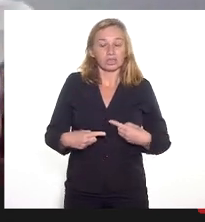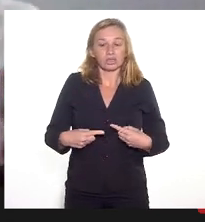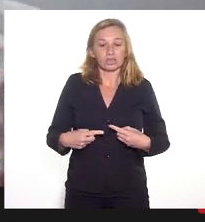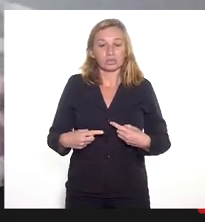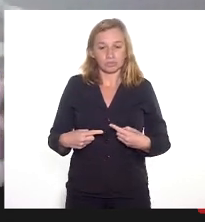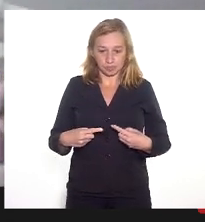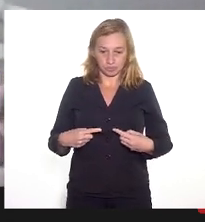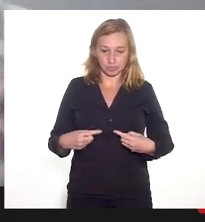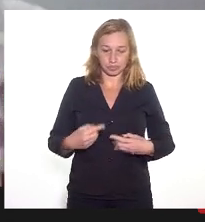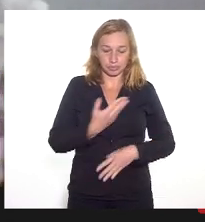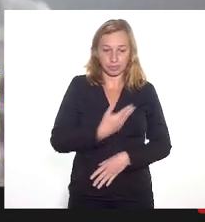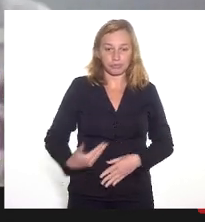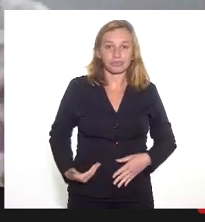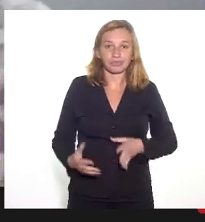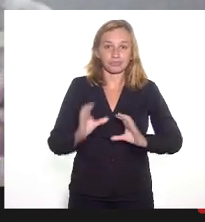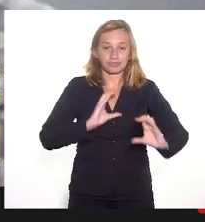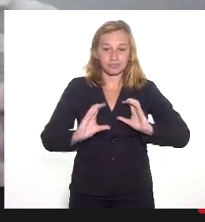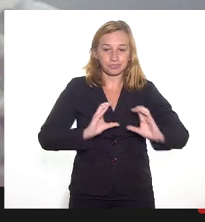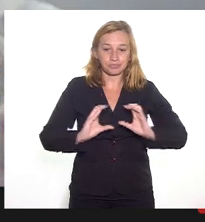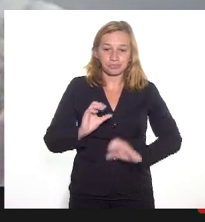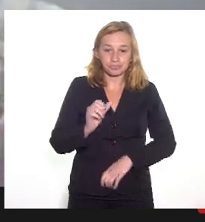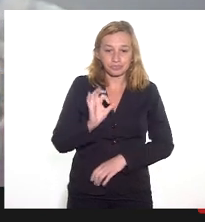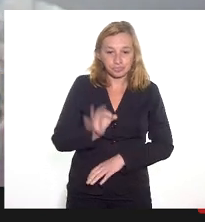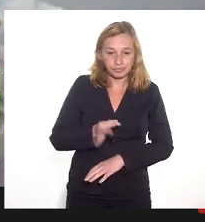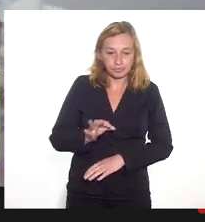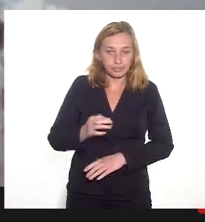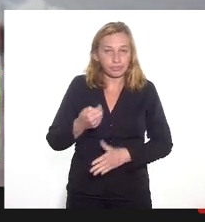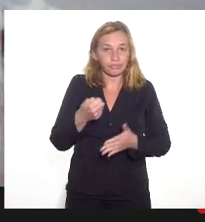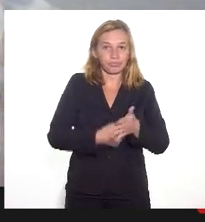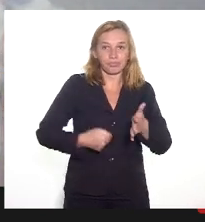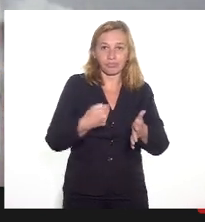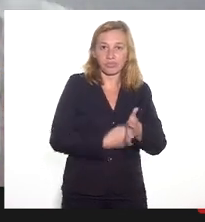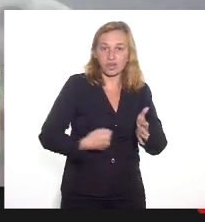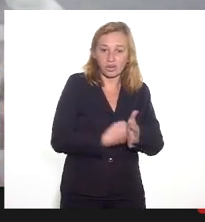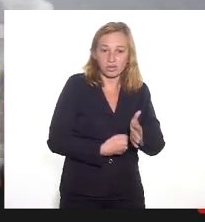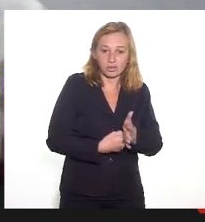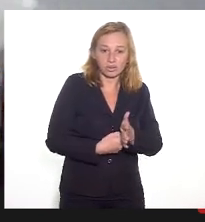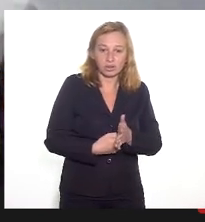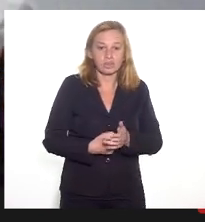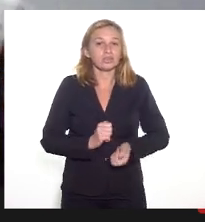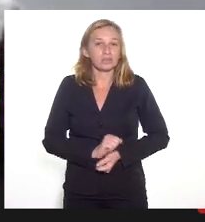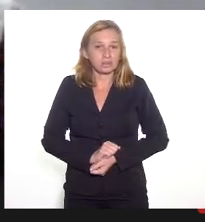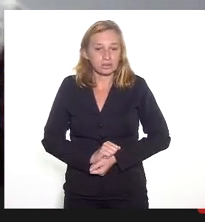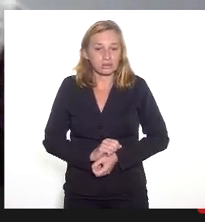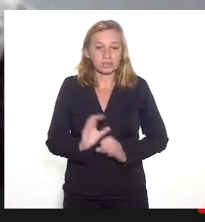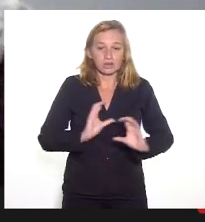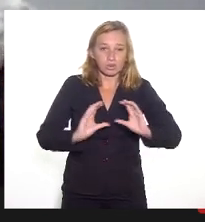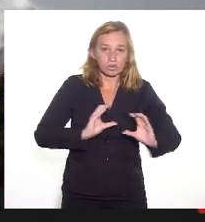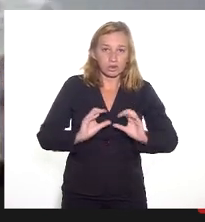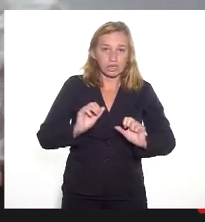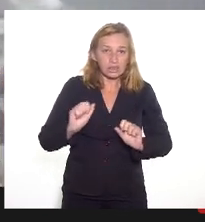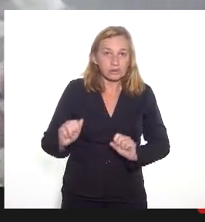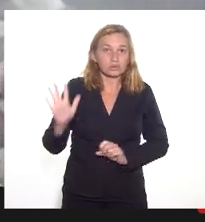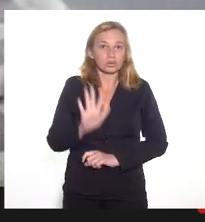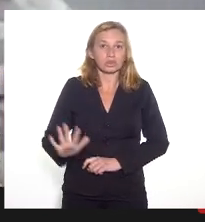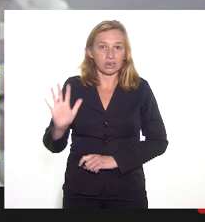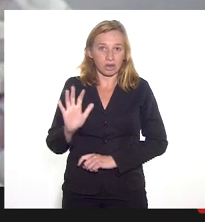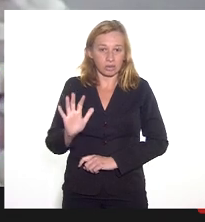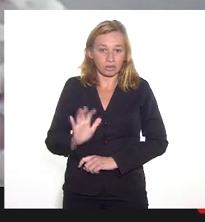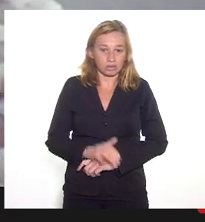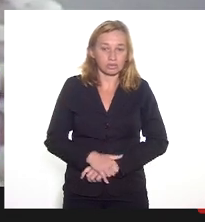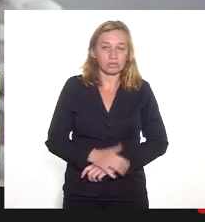garantiu minimamente a luta, a defesa dos capítulos da comunicação social, embora